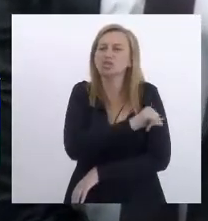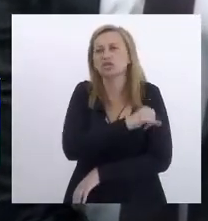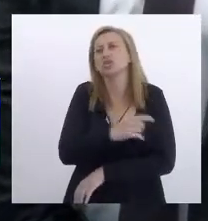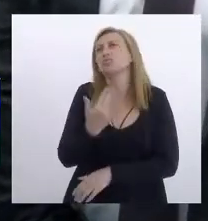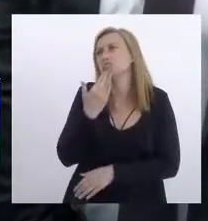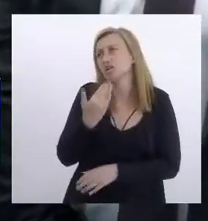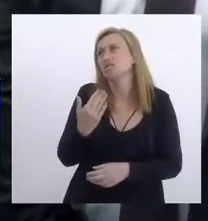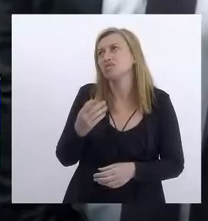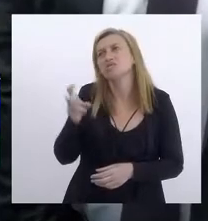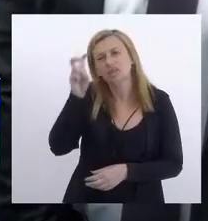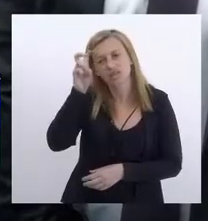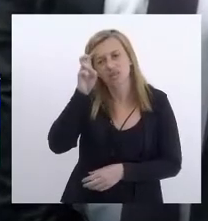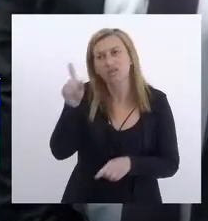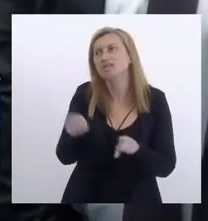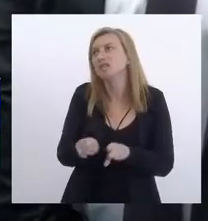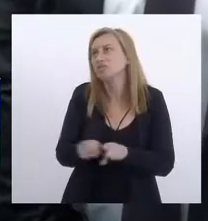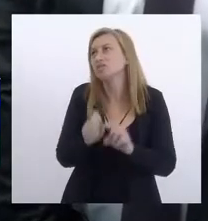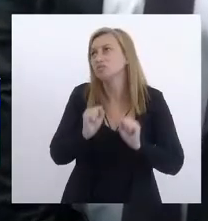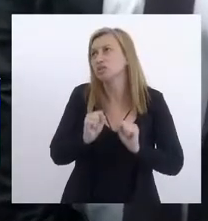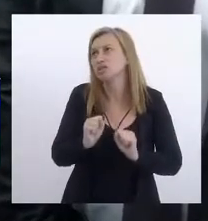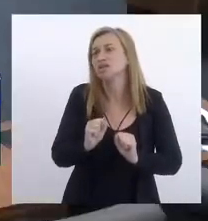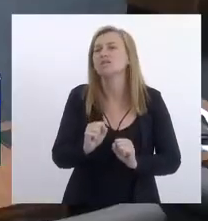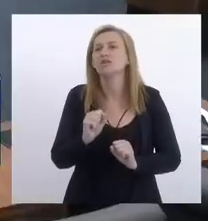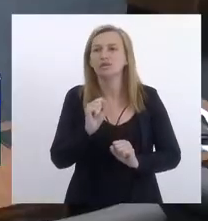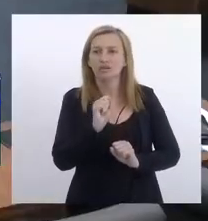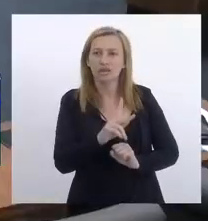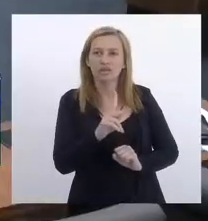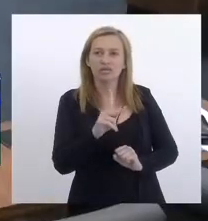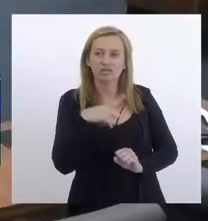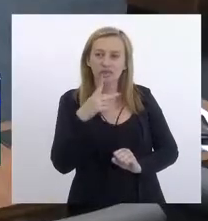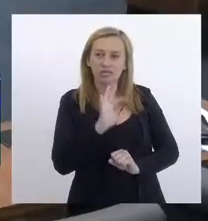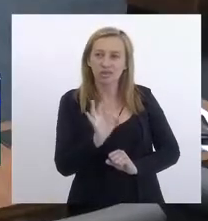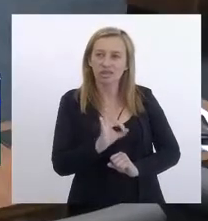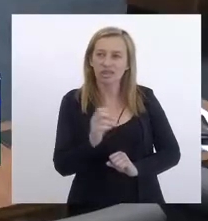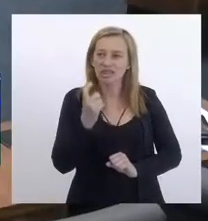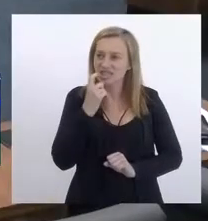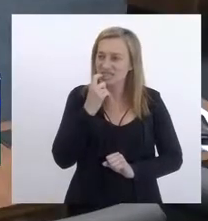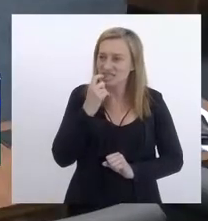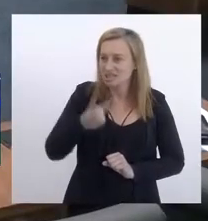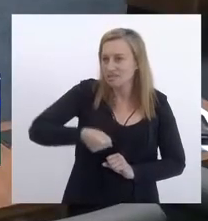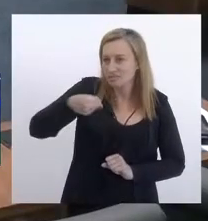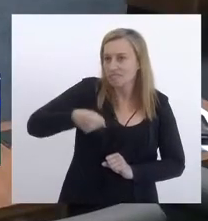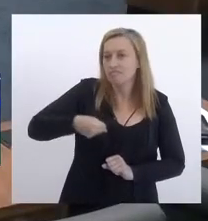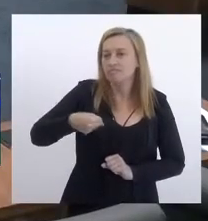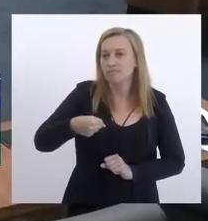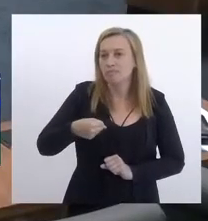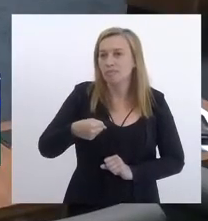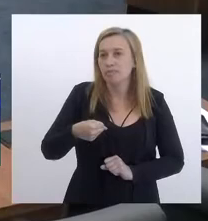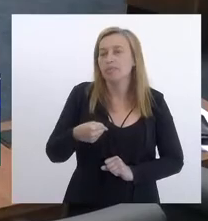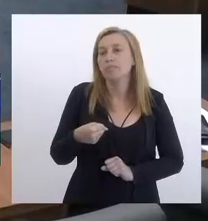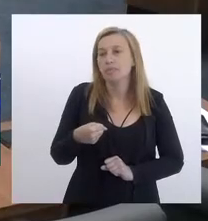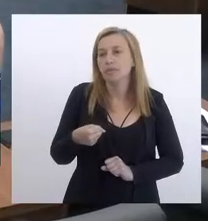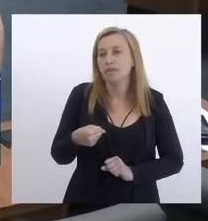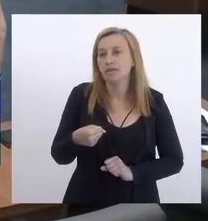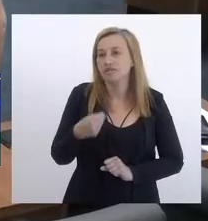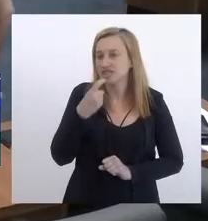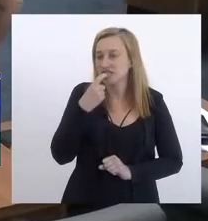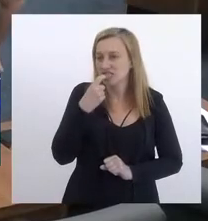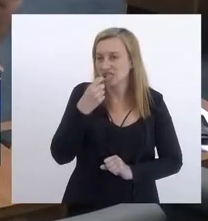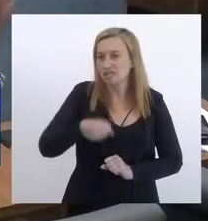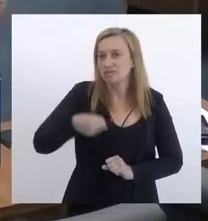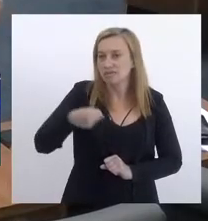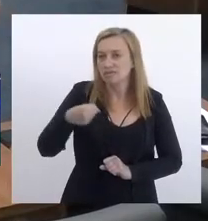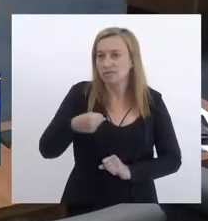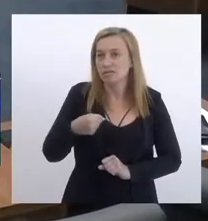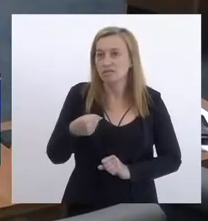de quinta-feira, vamos se olhar. Possível. Daqui a pouco falamos. Não é nada de sacola plástica, não, né? É sacola plástica biodegradável. Sacola plástica, a gente tem